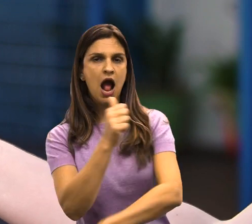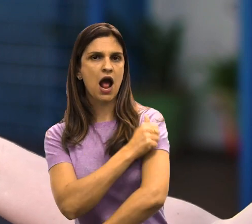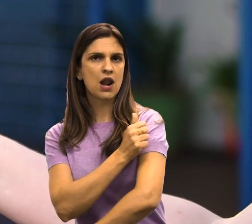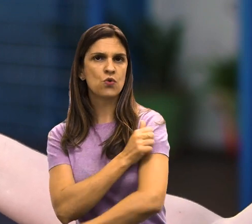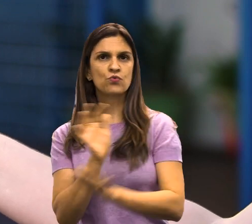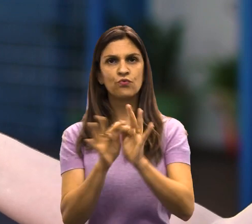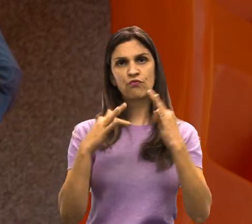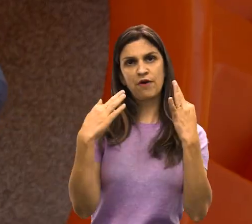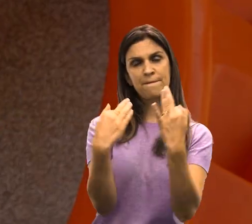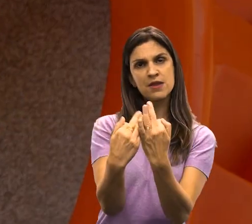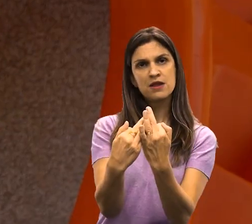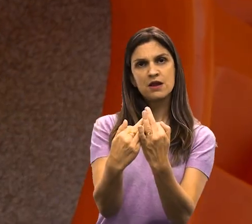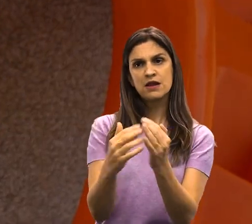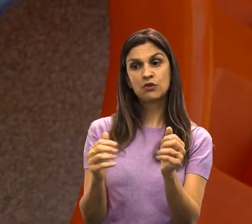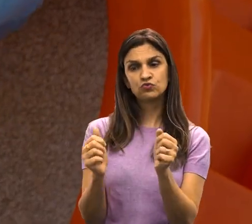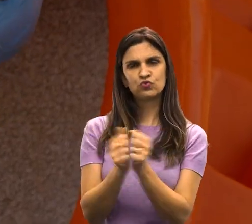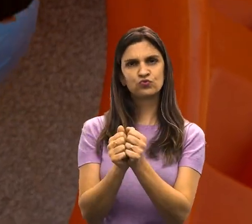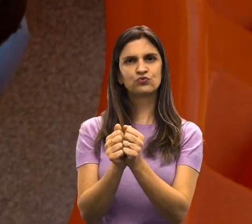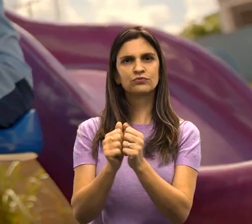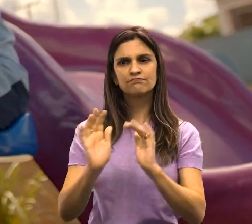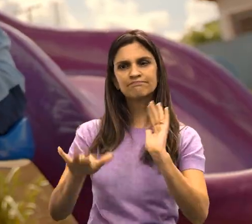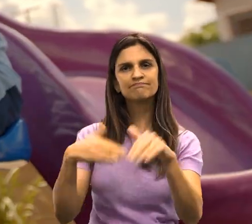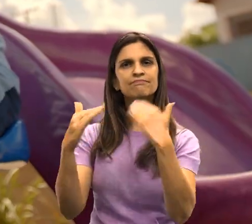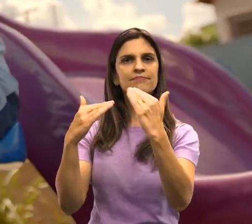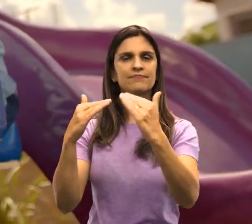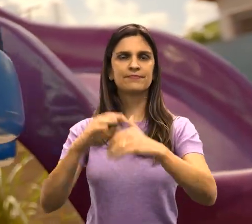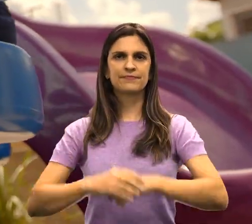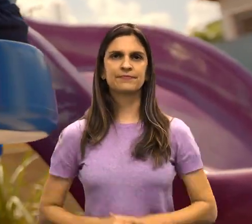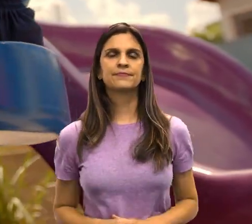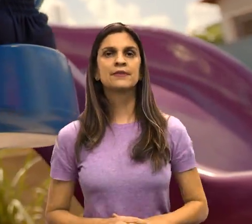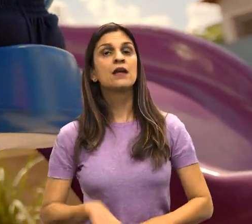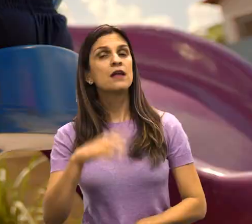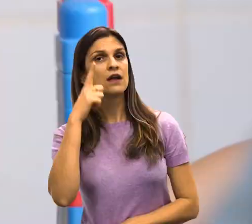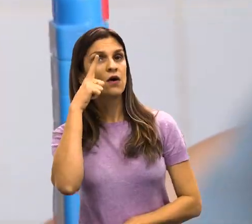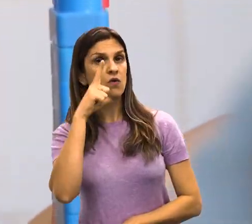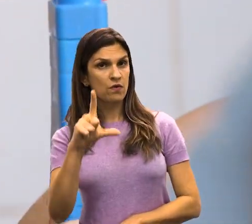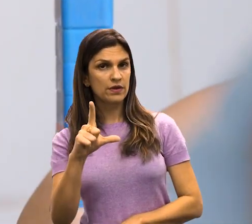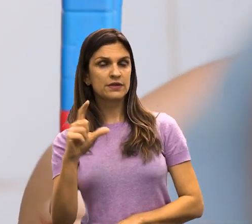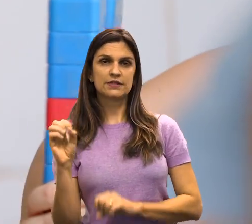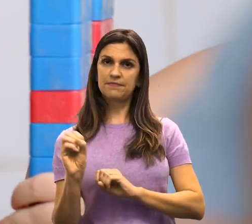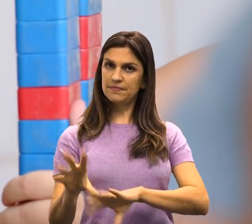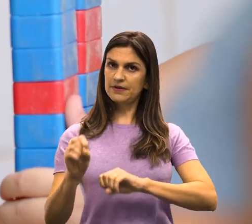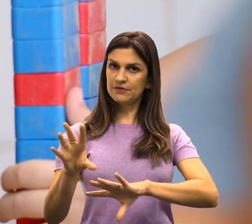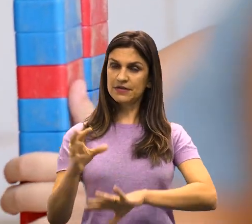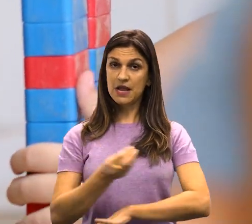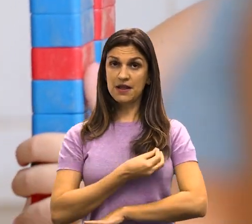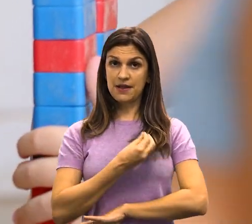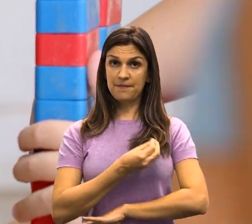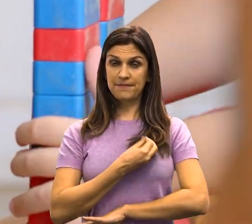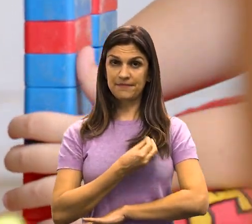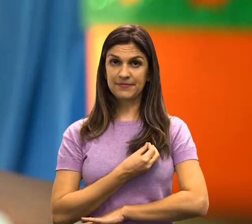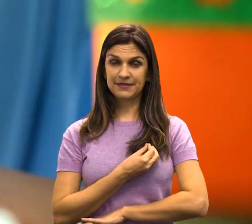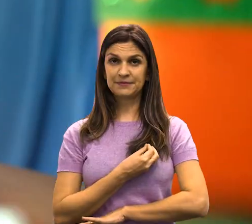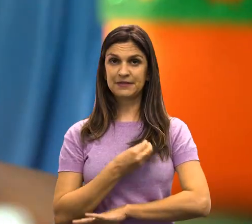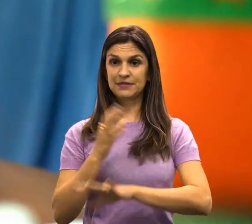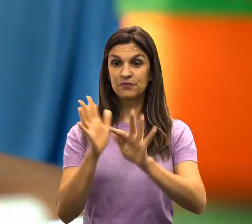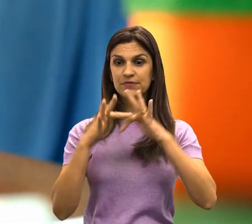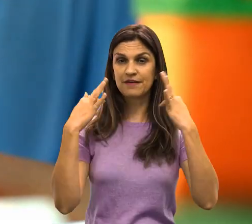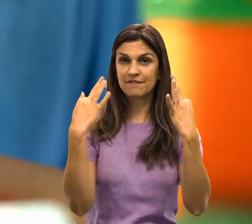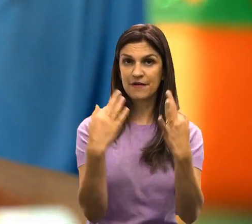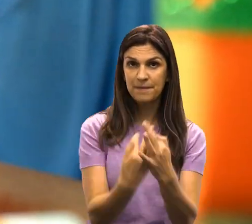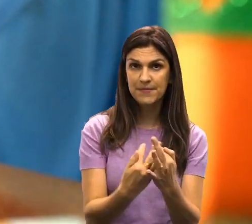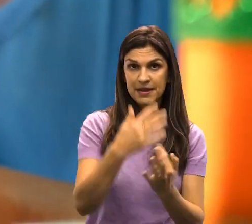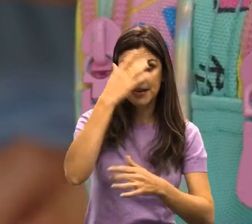faz parte de um processo. Uma luta do vereador e uma conquista para a educação é a participação direta de pais